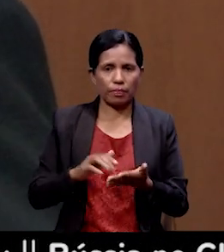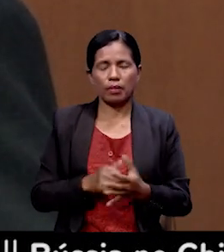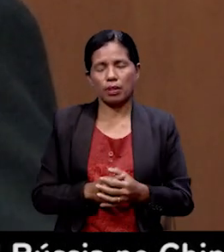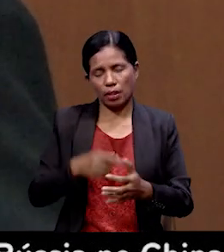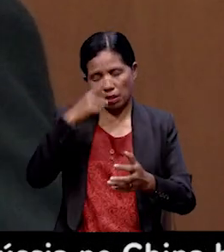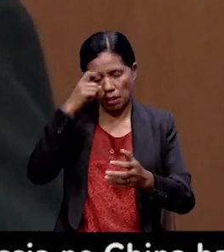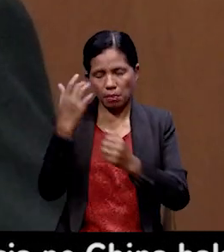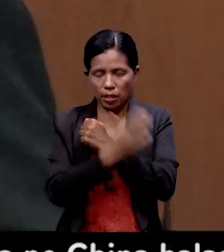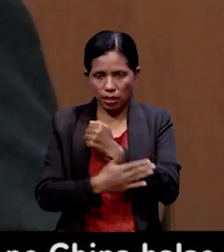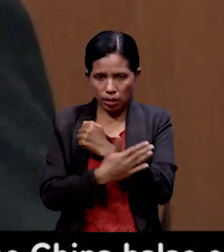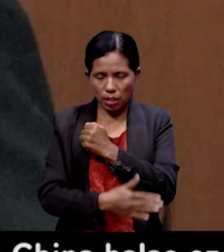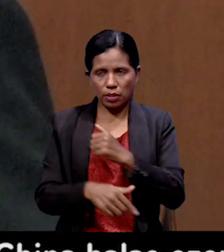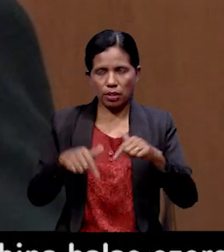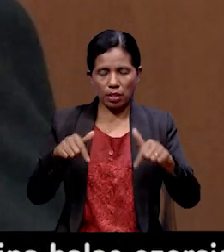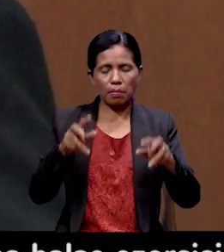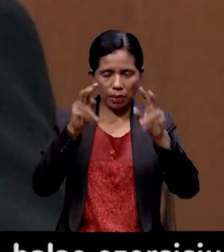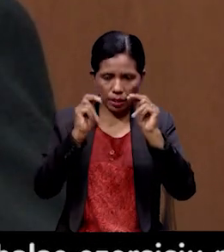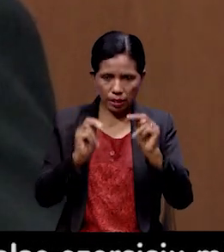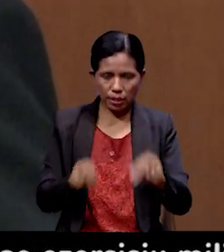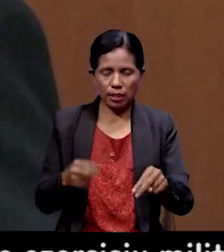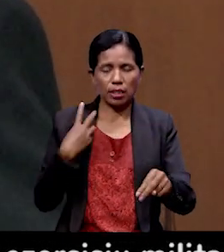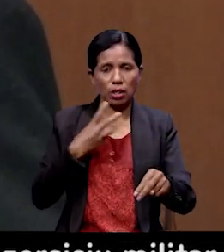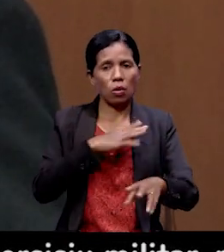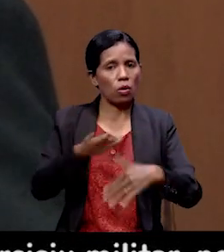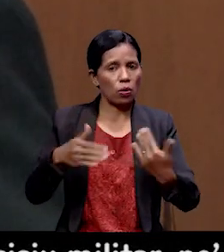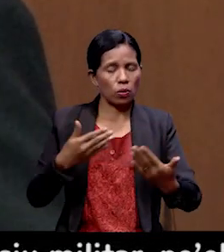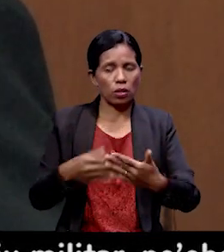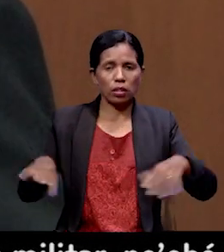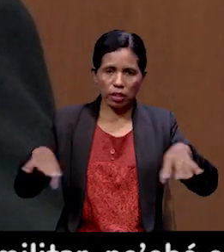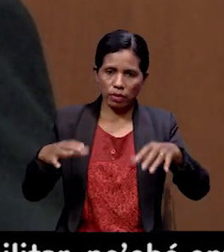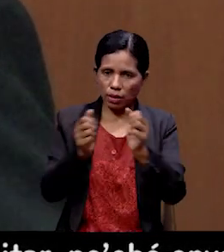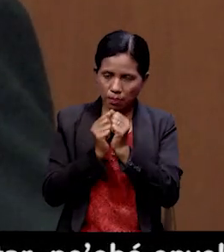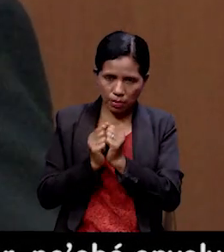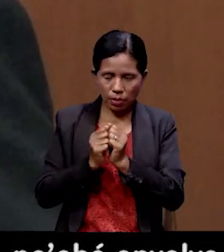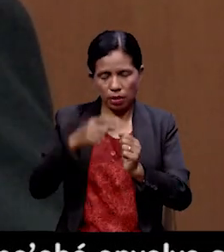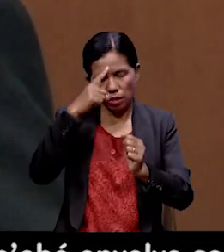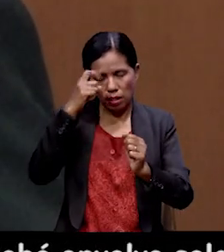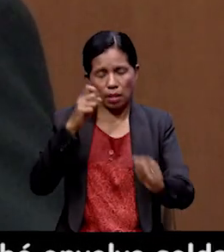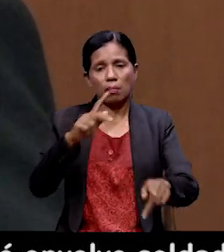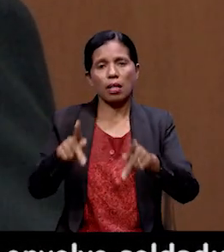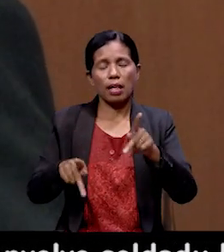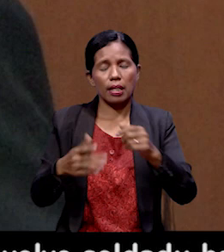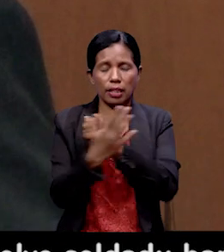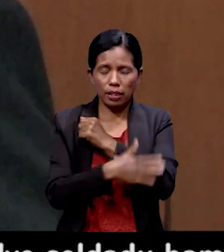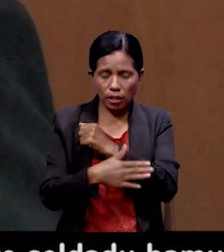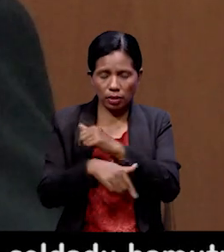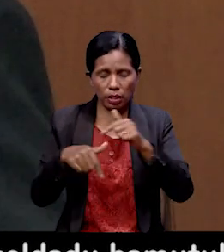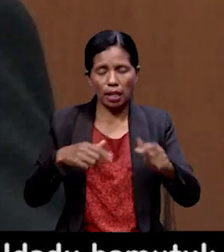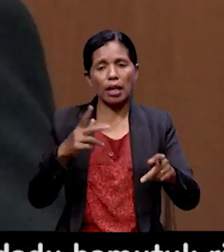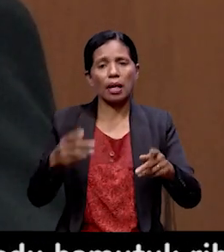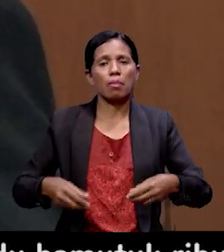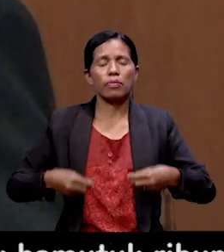tamarai dané precisa ito tuninia contribuição, tamarai dané é uma sacrifica barak, minha vida barai